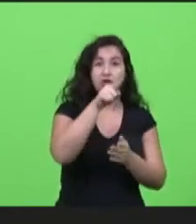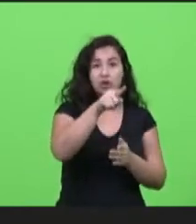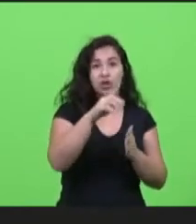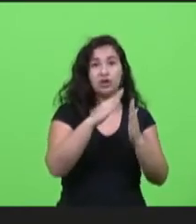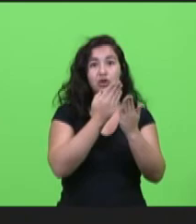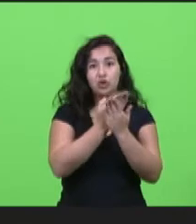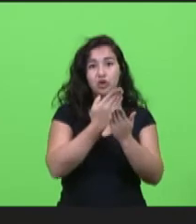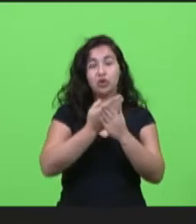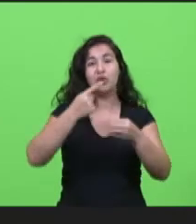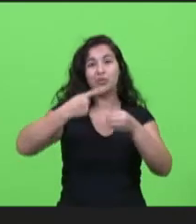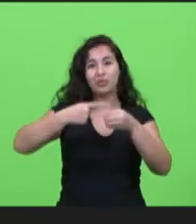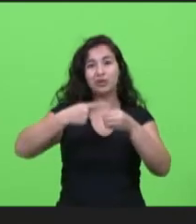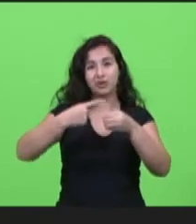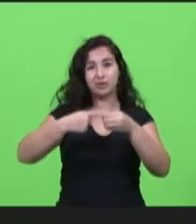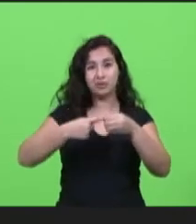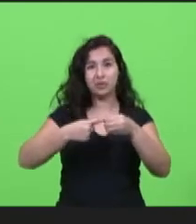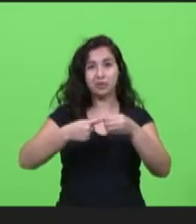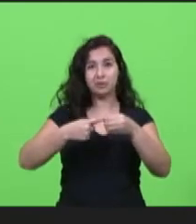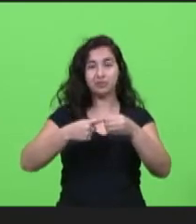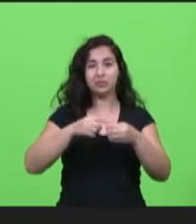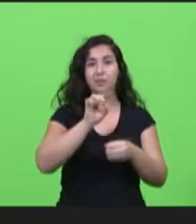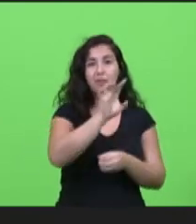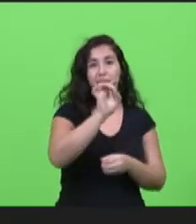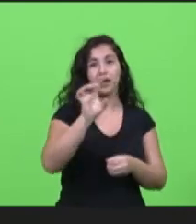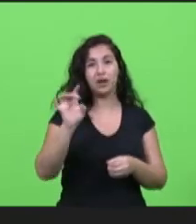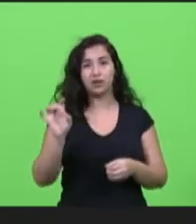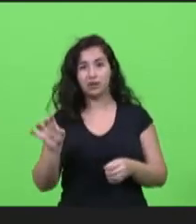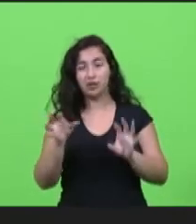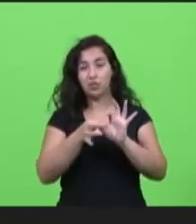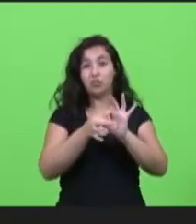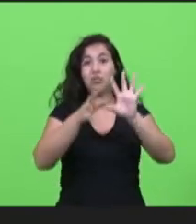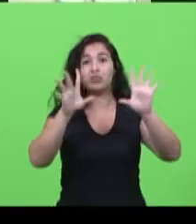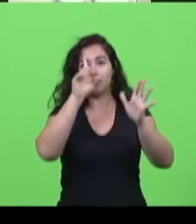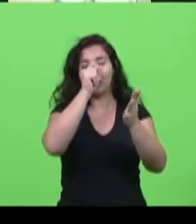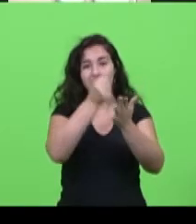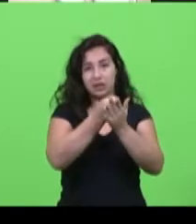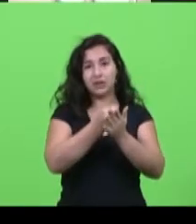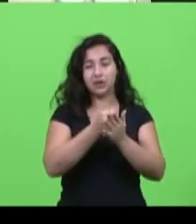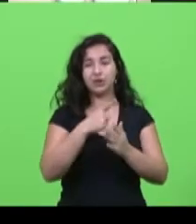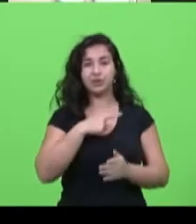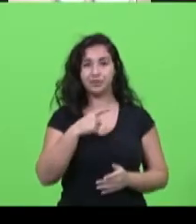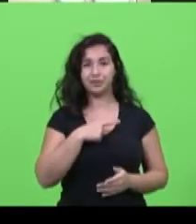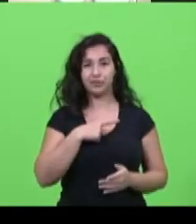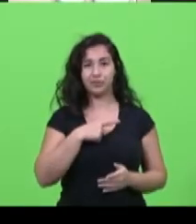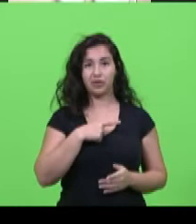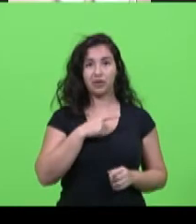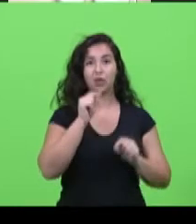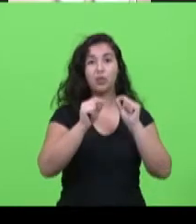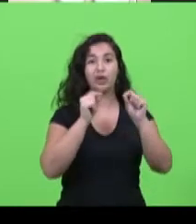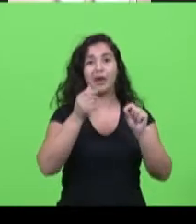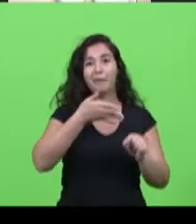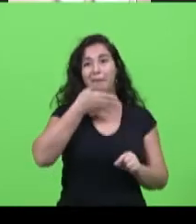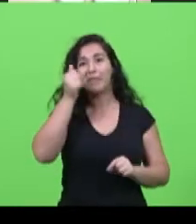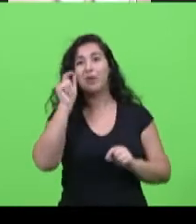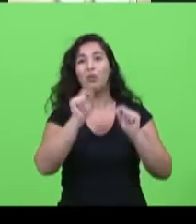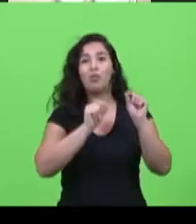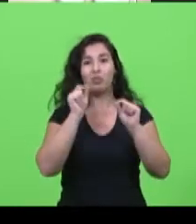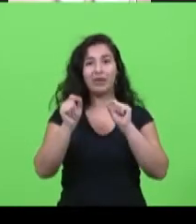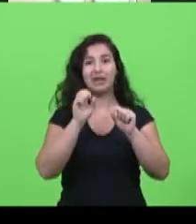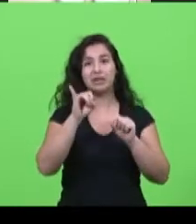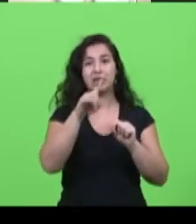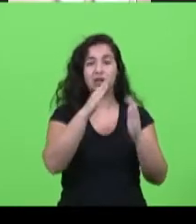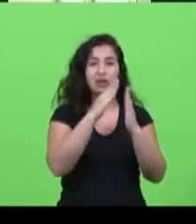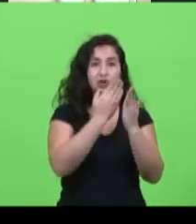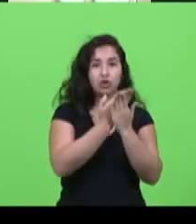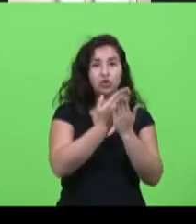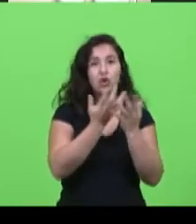de escolas particulares terem autonomia, mas decidirem o que é melhor para a escola e para os alunos. Se a escola lá decidir que é manter